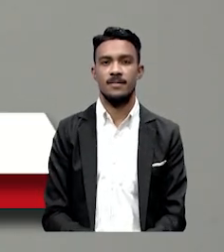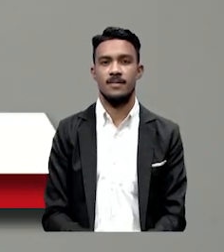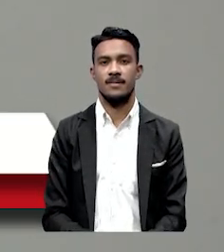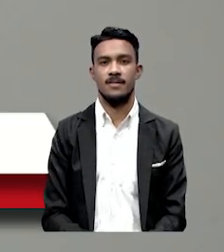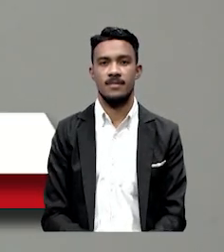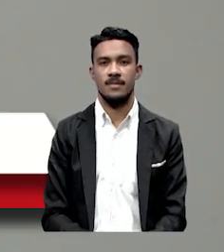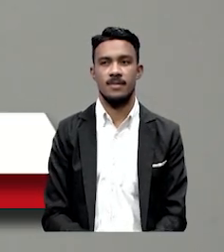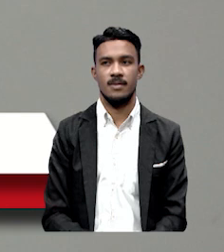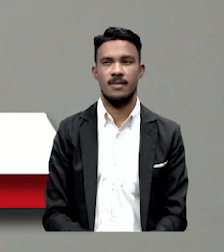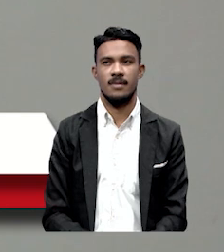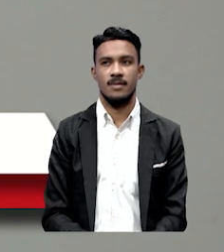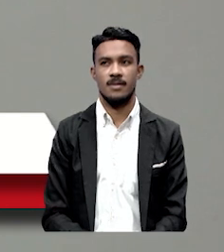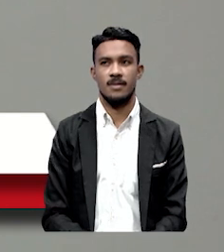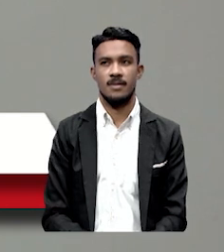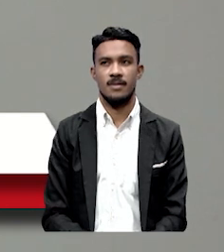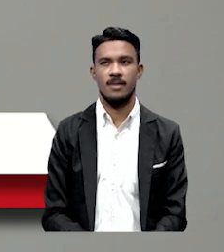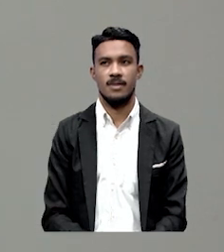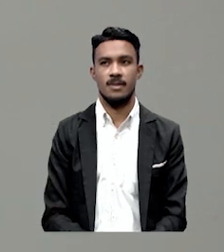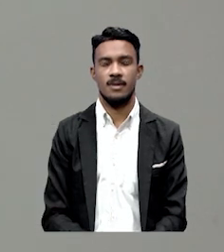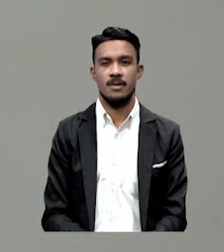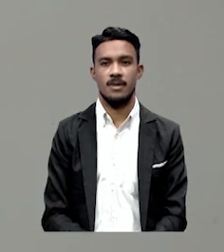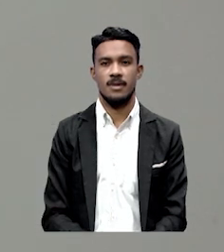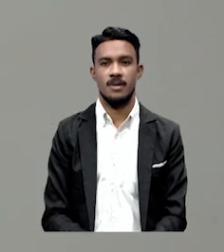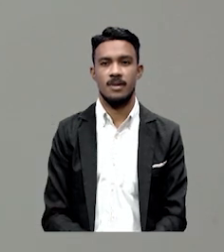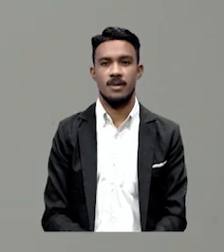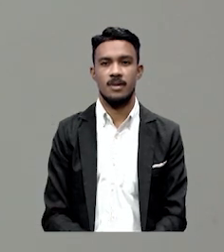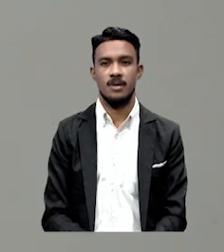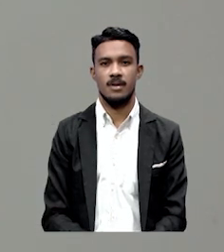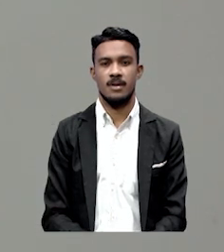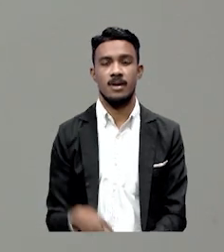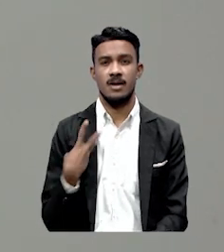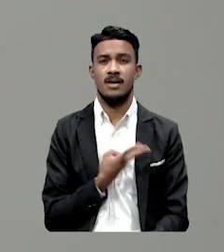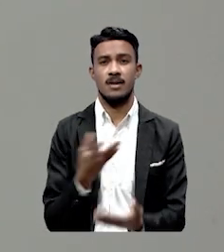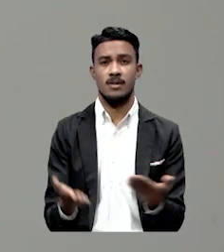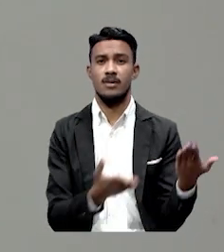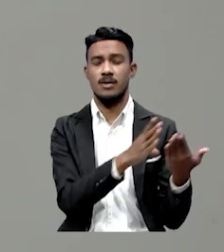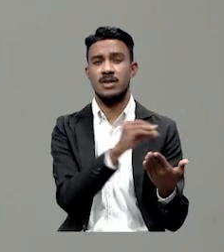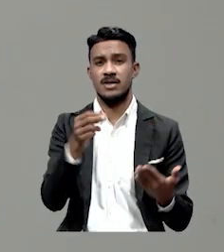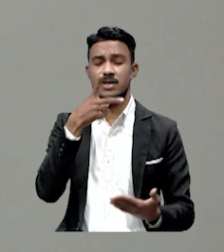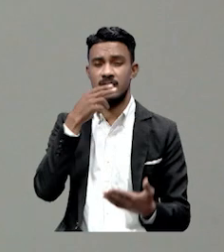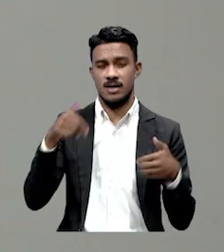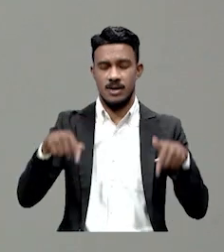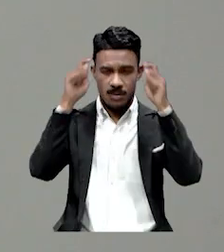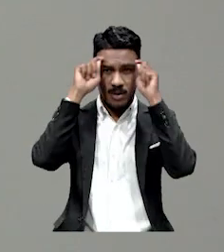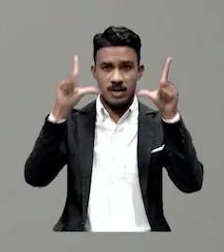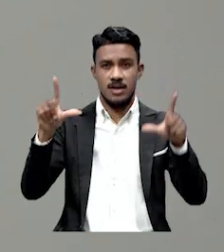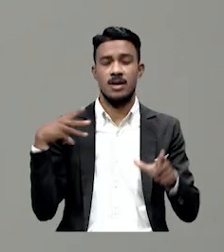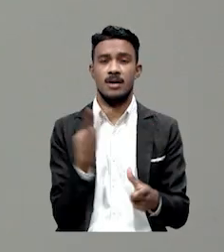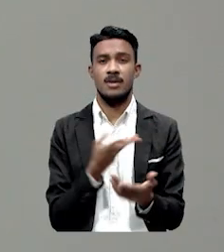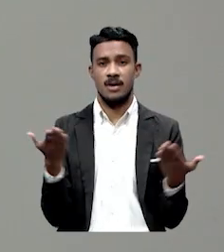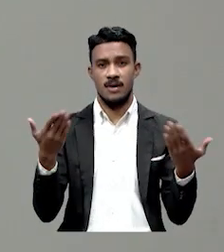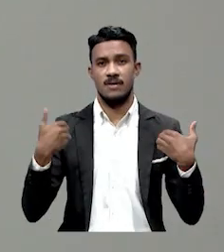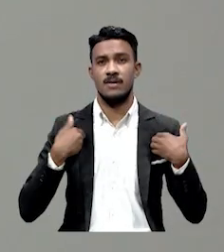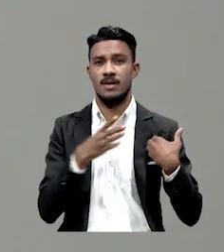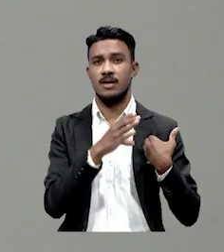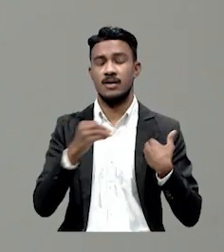approximately 2022, você vê quase 39 milhão para poder chegar no Timor-Leste. Também se resulta